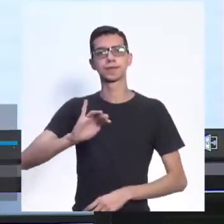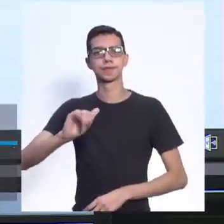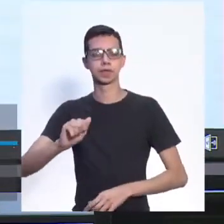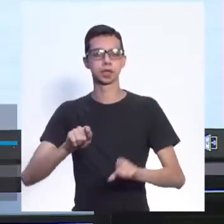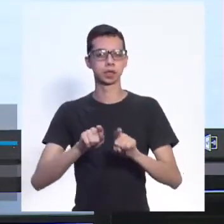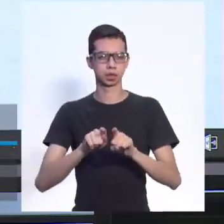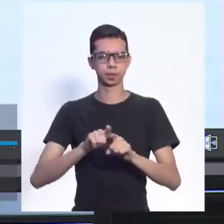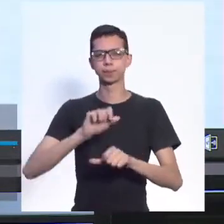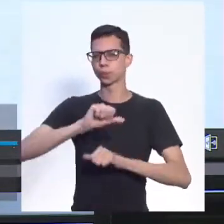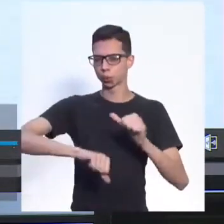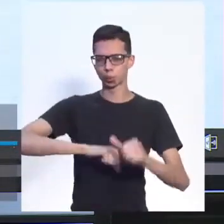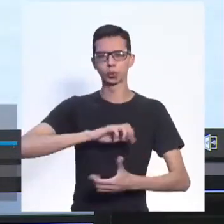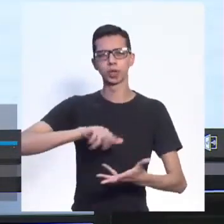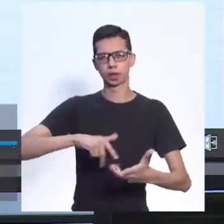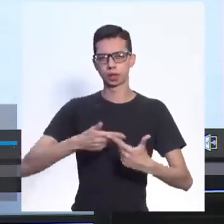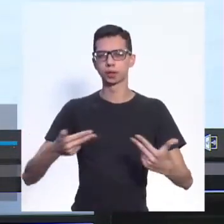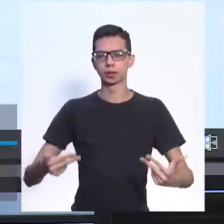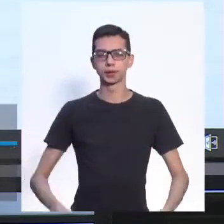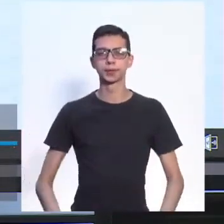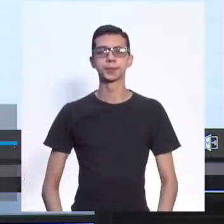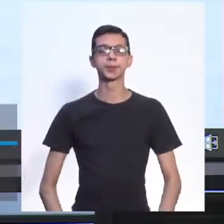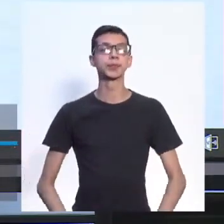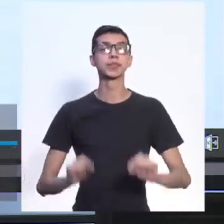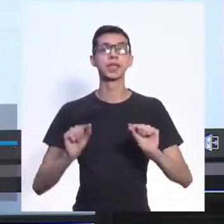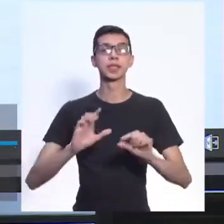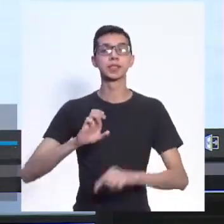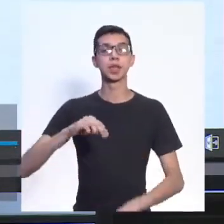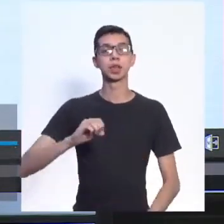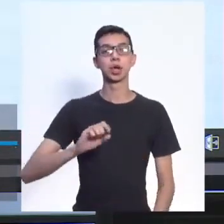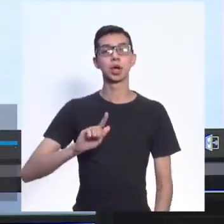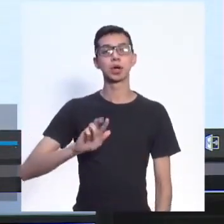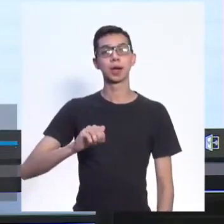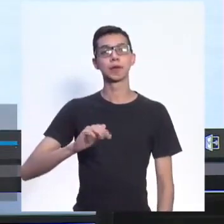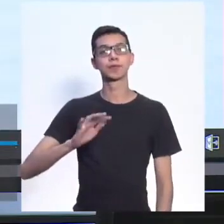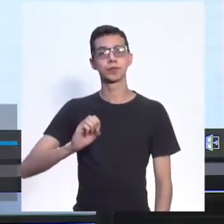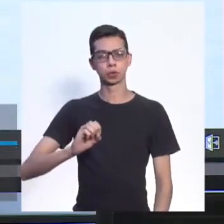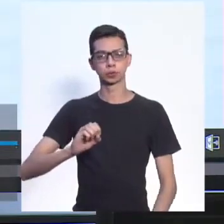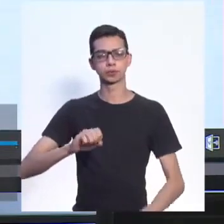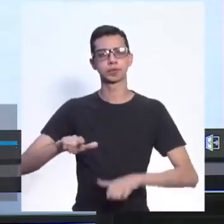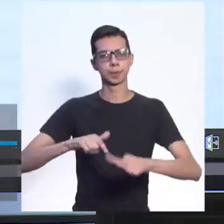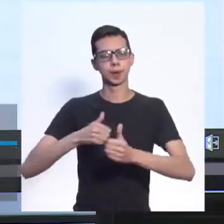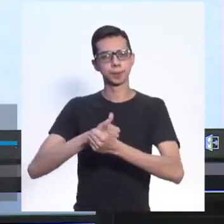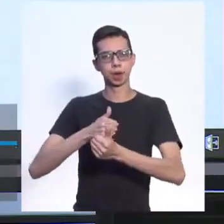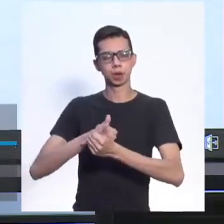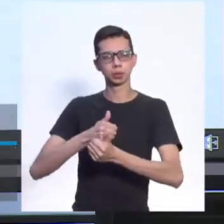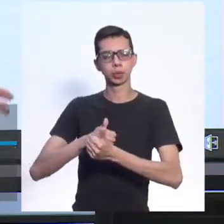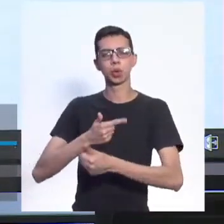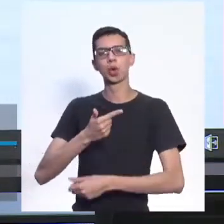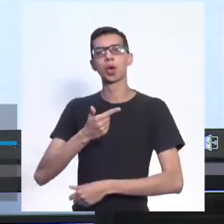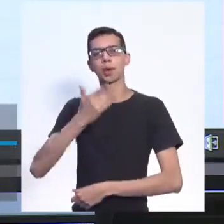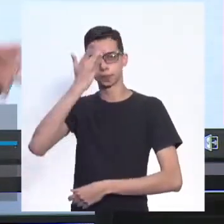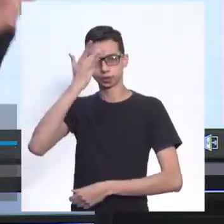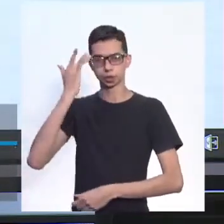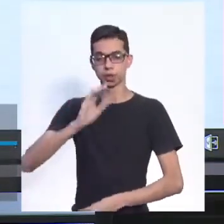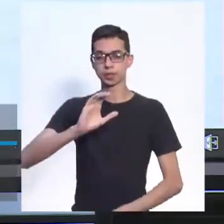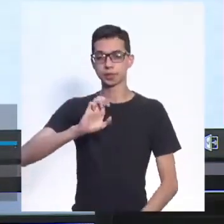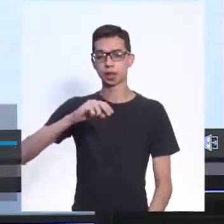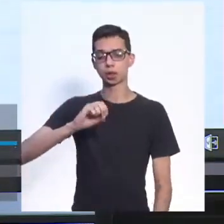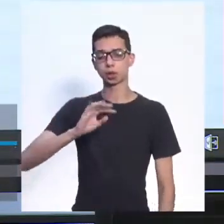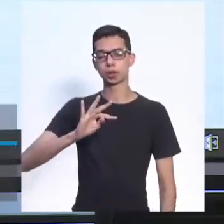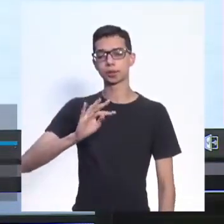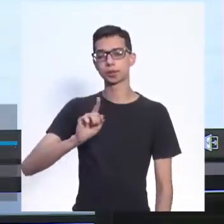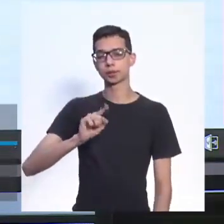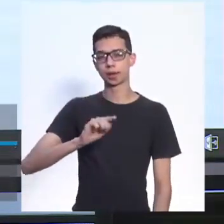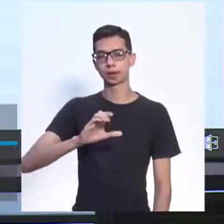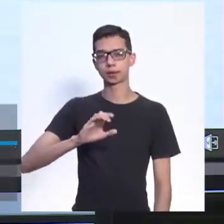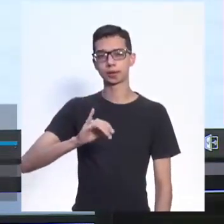tal, mudou muito. E o cenógrafo, geralmente, ele trabalha muito próximo dos cenotécnicos. Na verdade, o cenógrafo idealiza, ele desenha toda a parte,